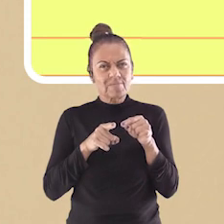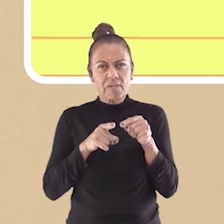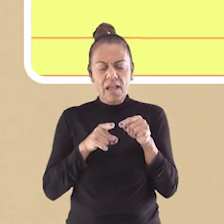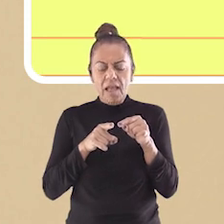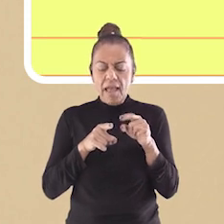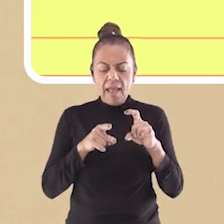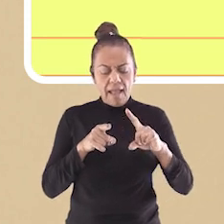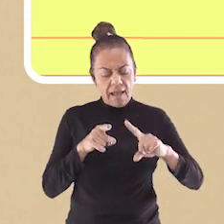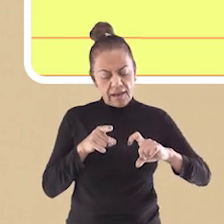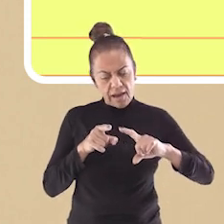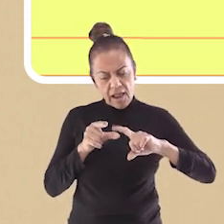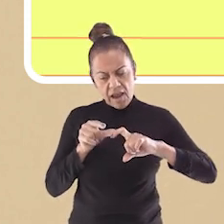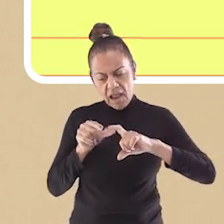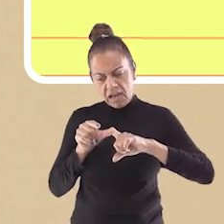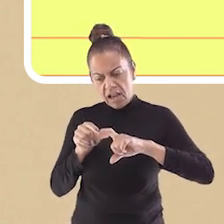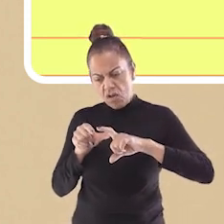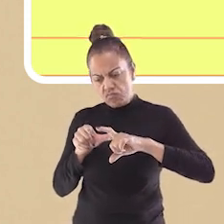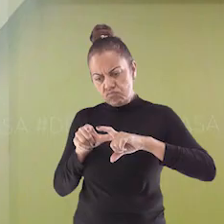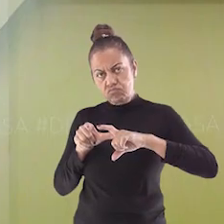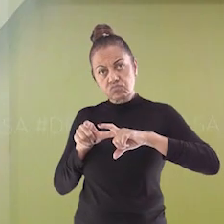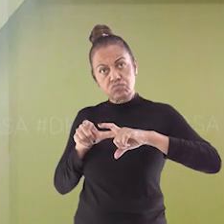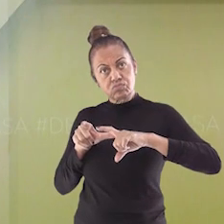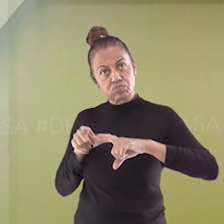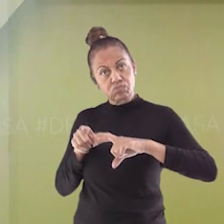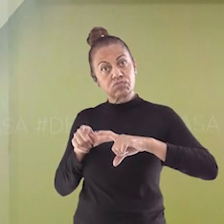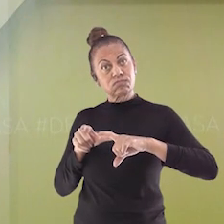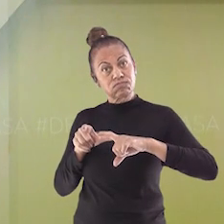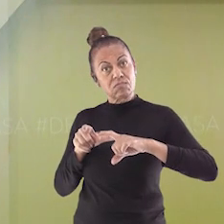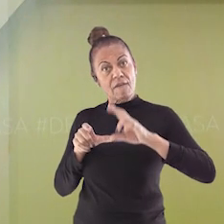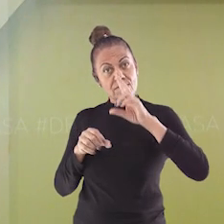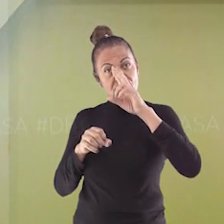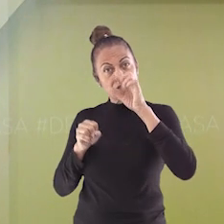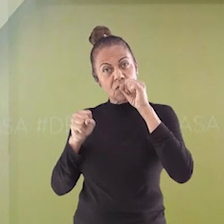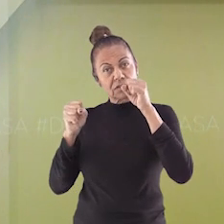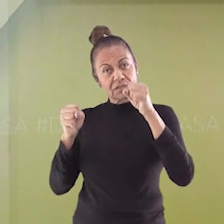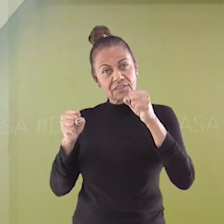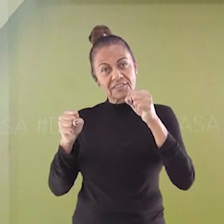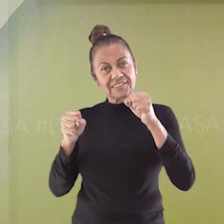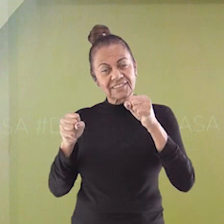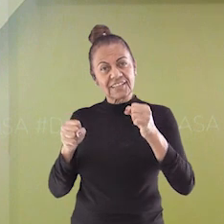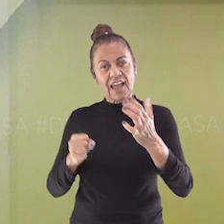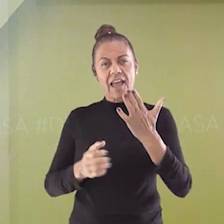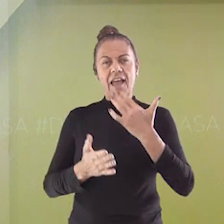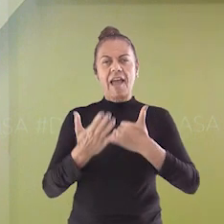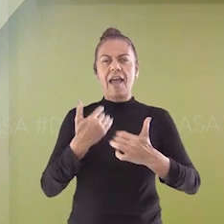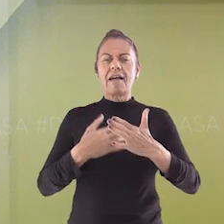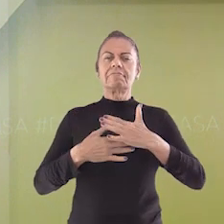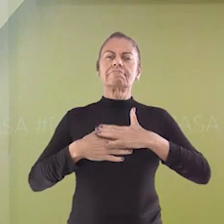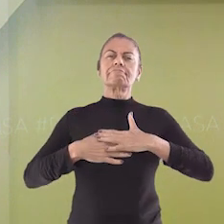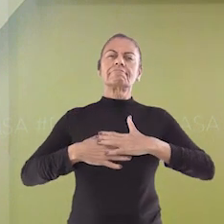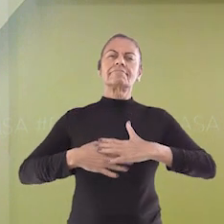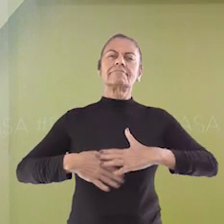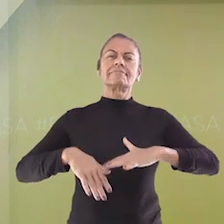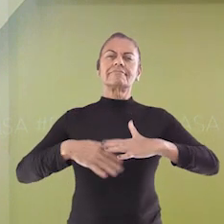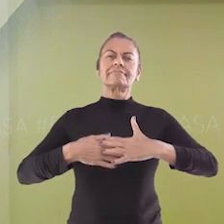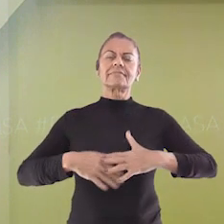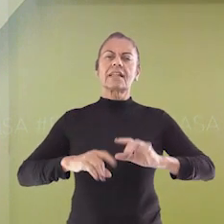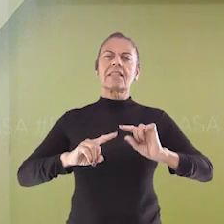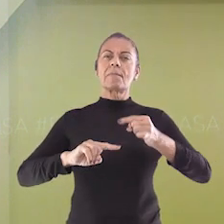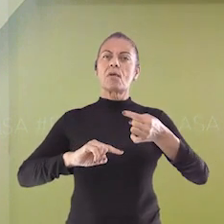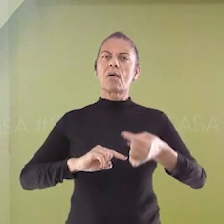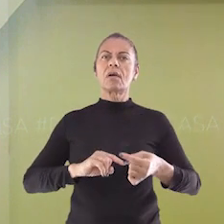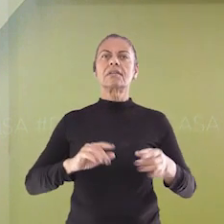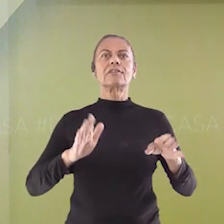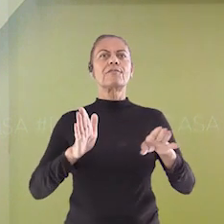lagarta bem grande e também bem forte. Ela estava muito bem alimentada. E logo chegou o domingo de